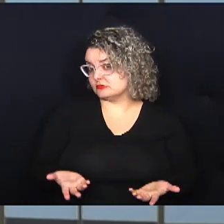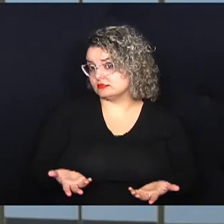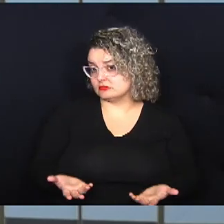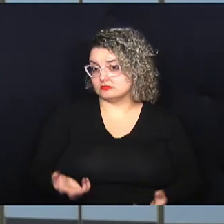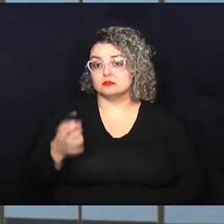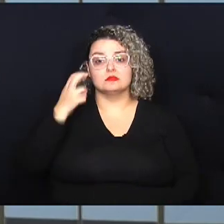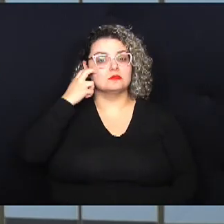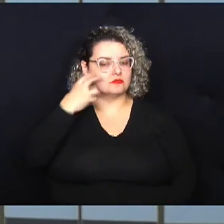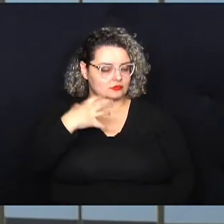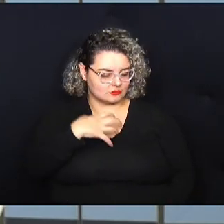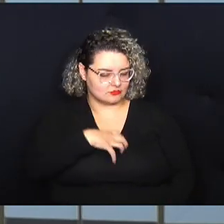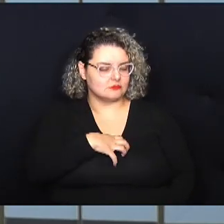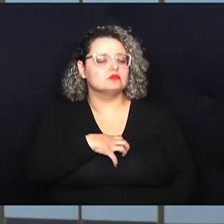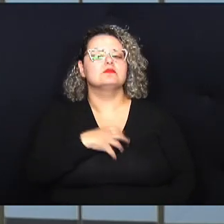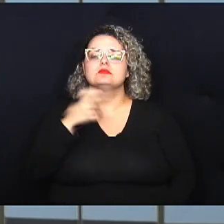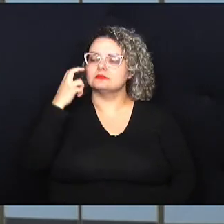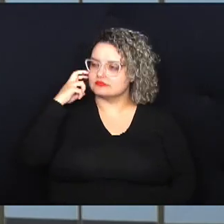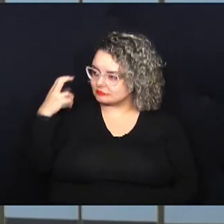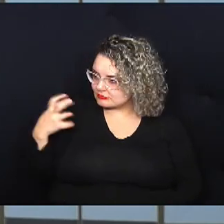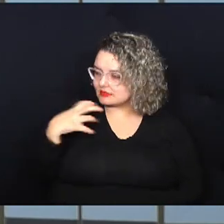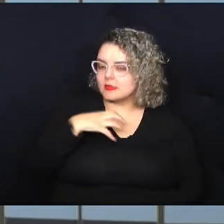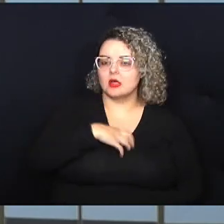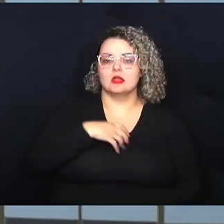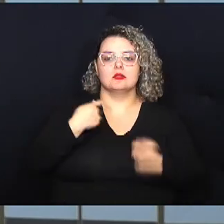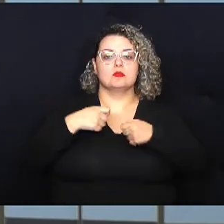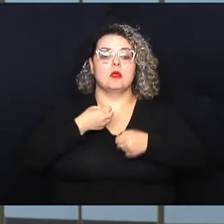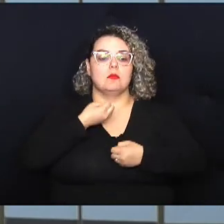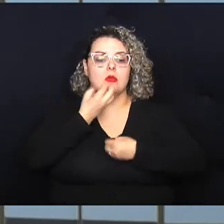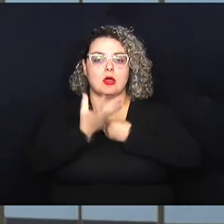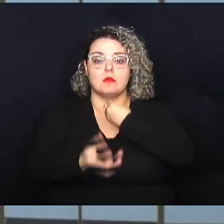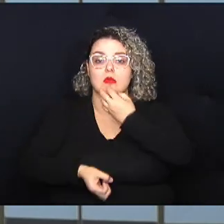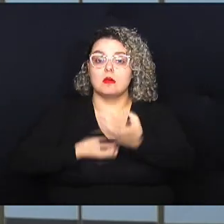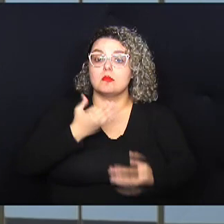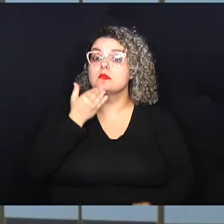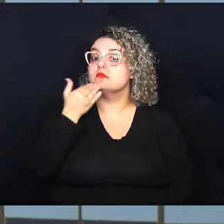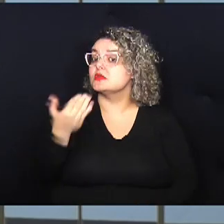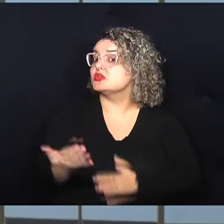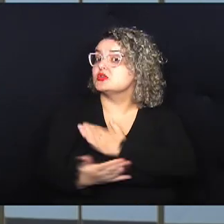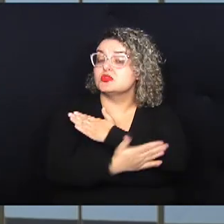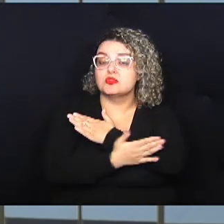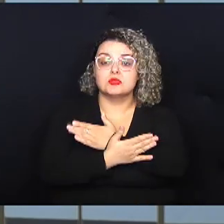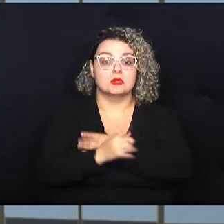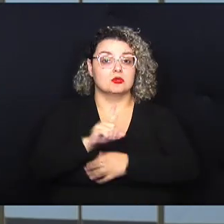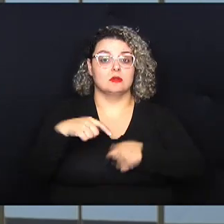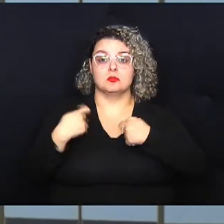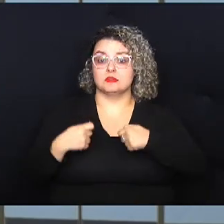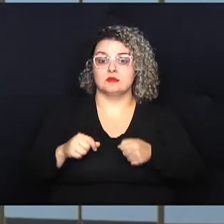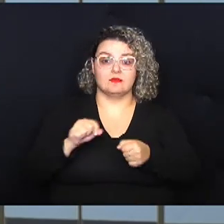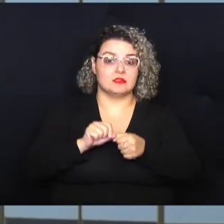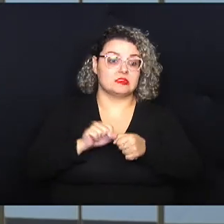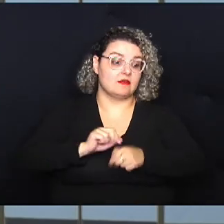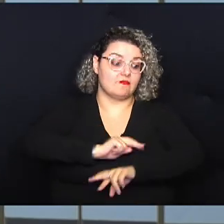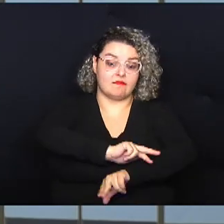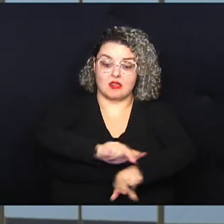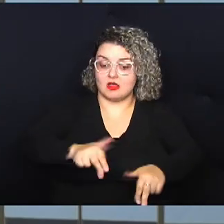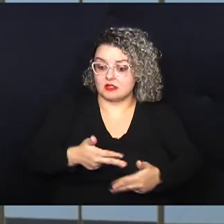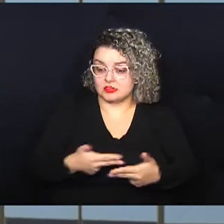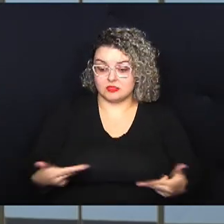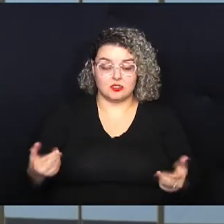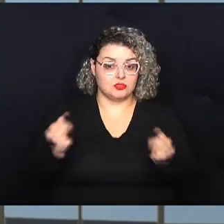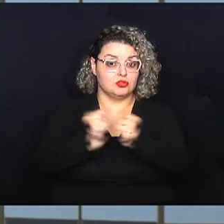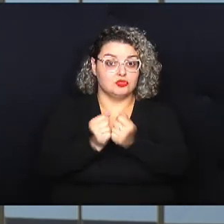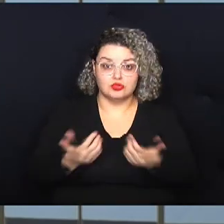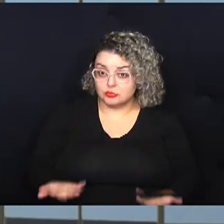Inteligência emocional. Então eu preciso falar, eu preciso pedir ajuda. Eu não preciso fazer 1000 coisas ao mesmo tempo,